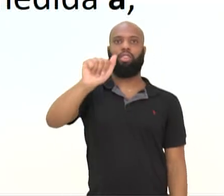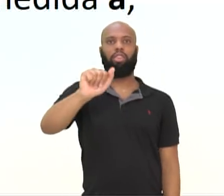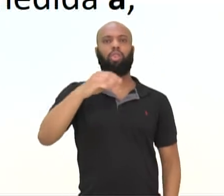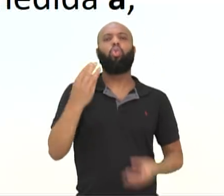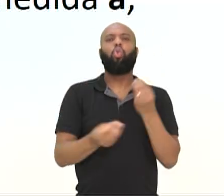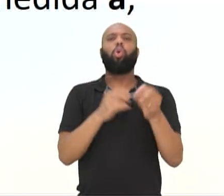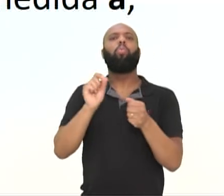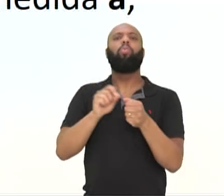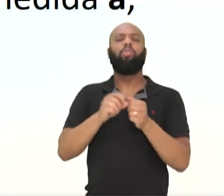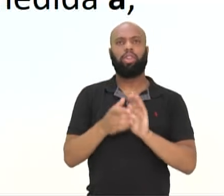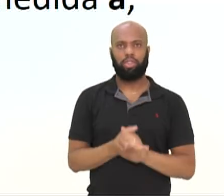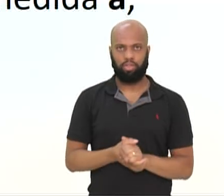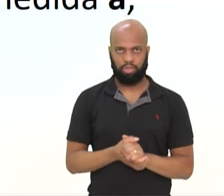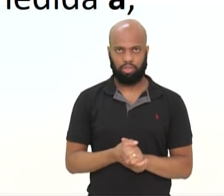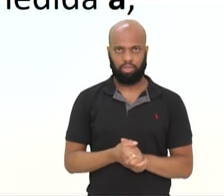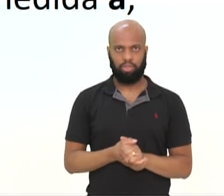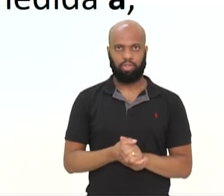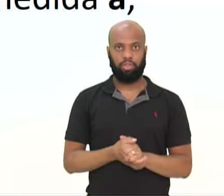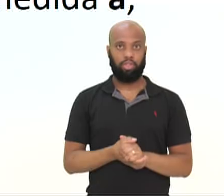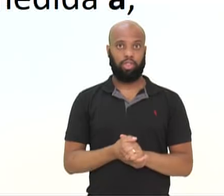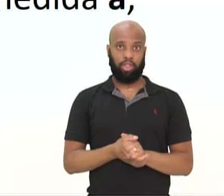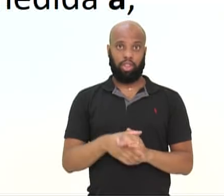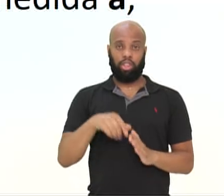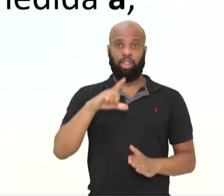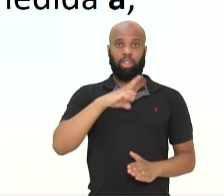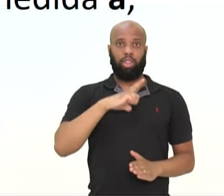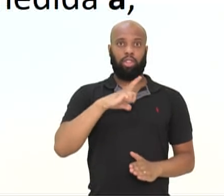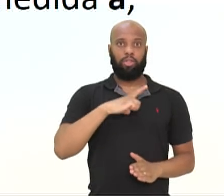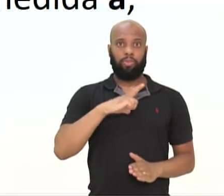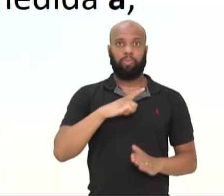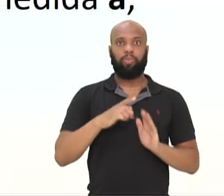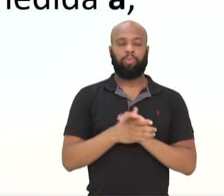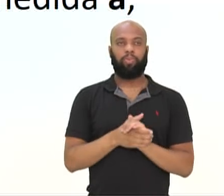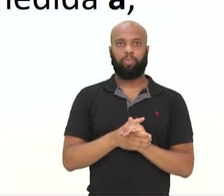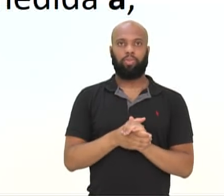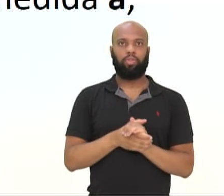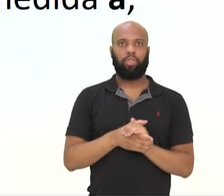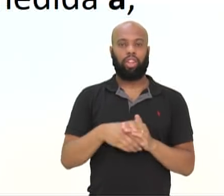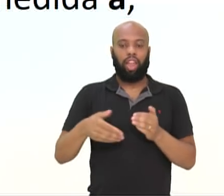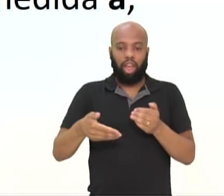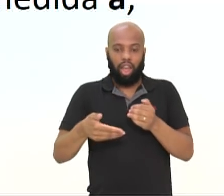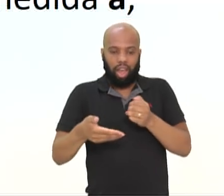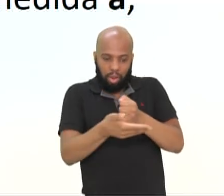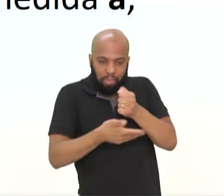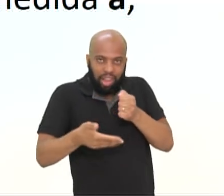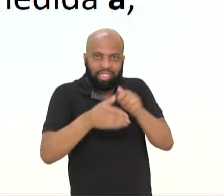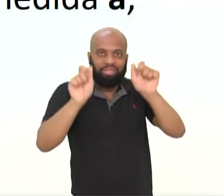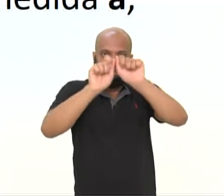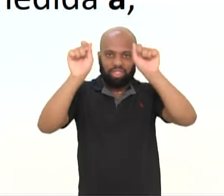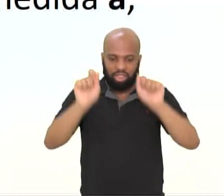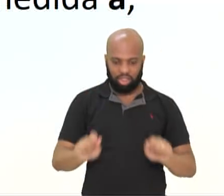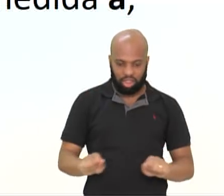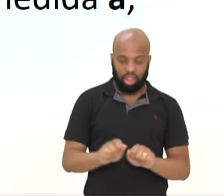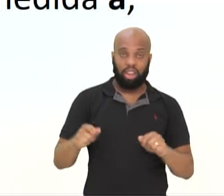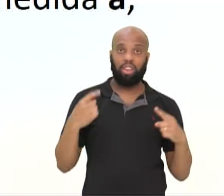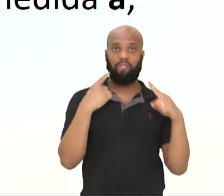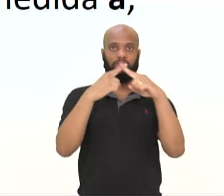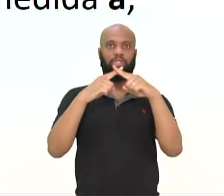base, certo? Então o volume dele vai ser a área da base vezes a sua